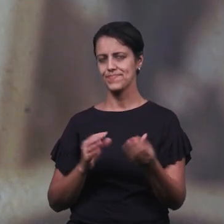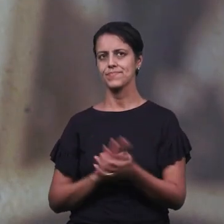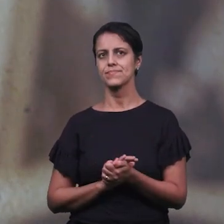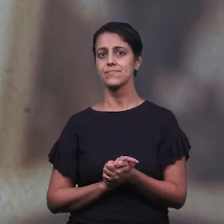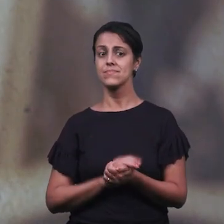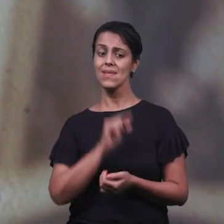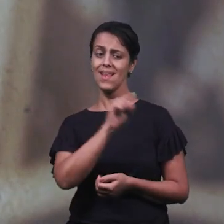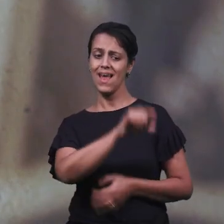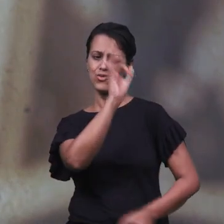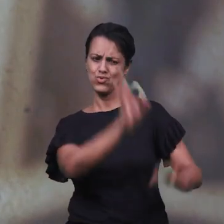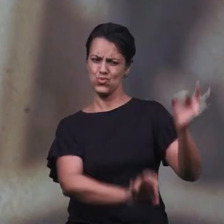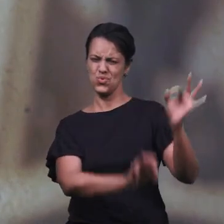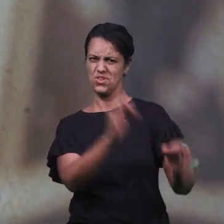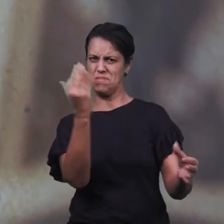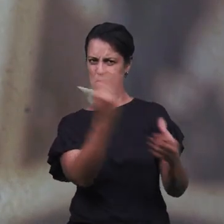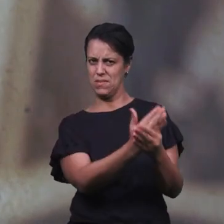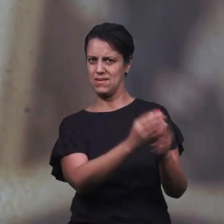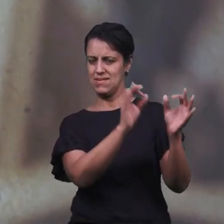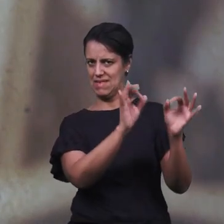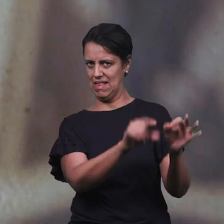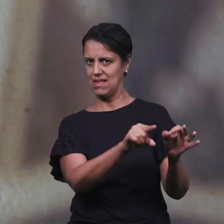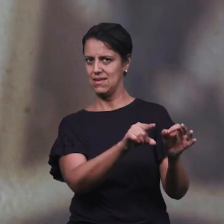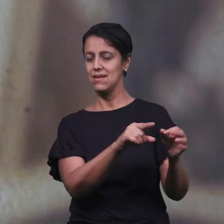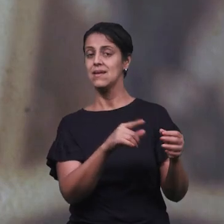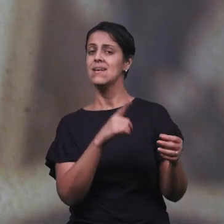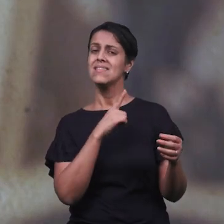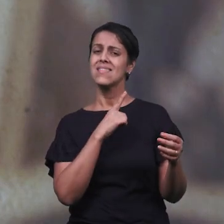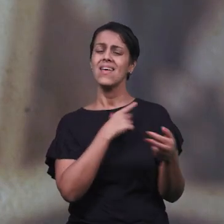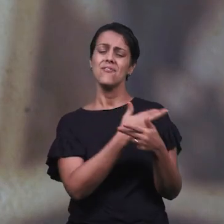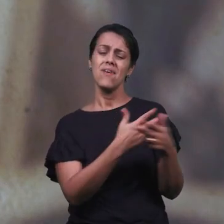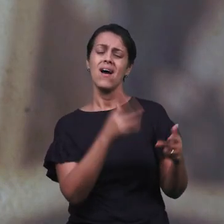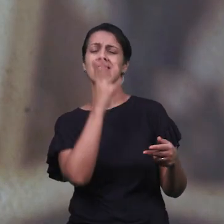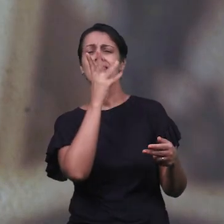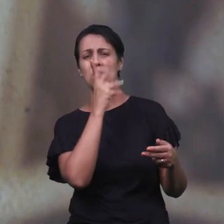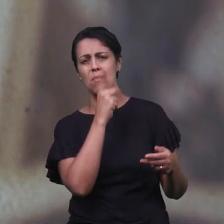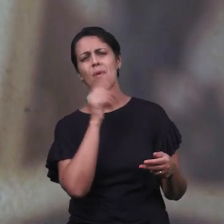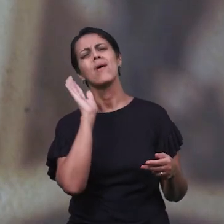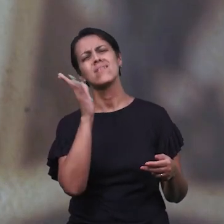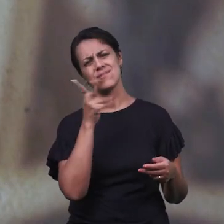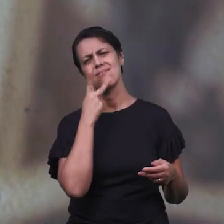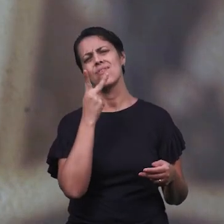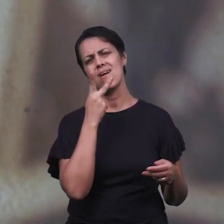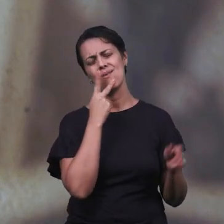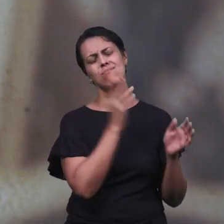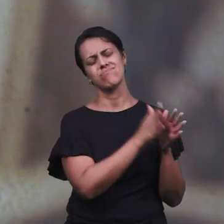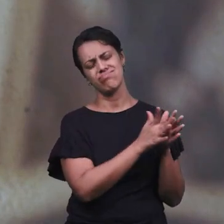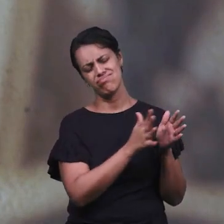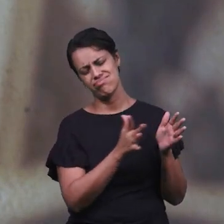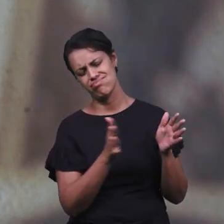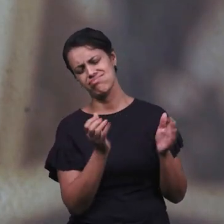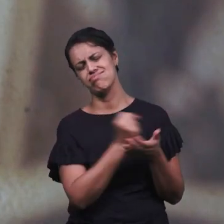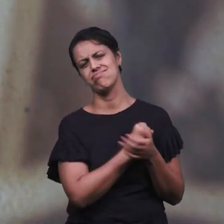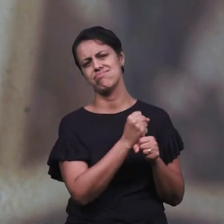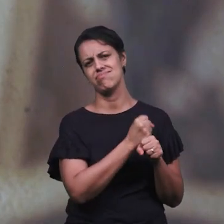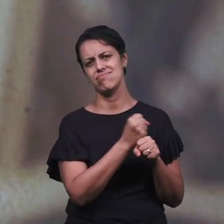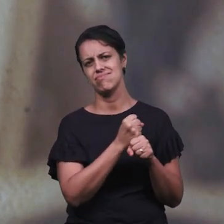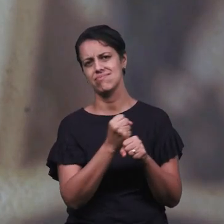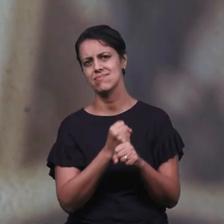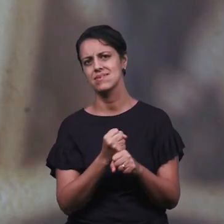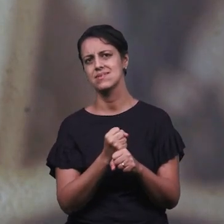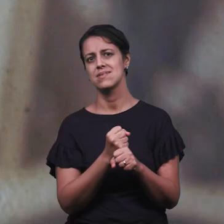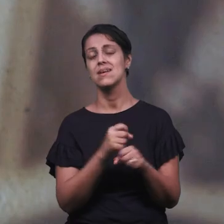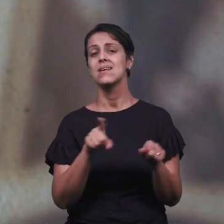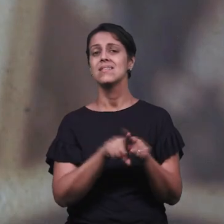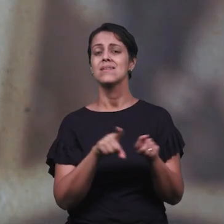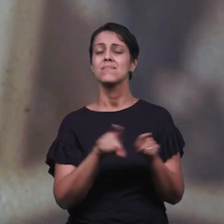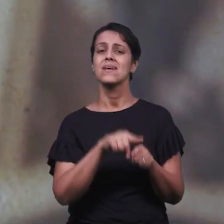no Judiciário, além dessas questões que nós já colocamos aqui, da demora, né, e tal,